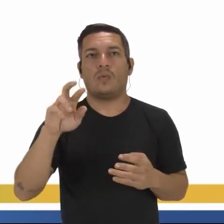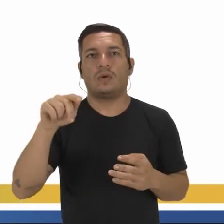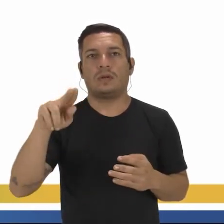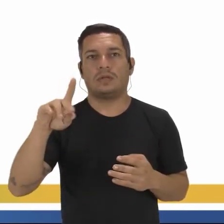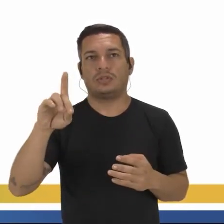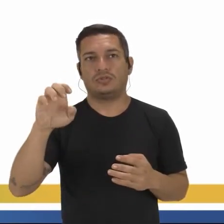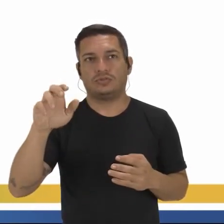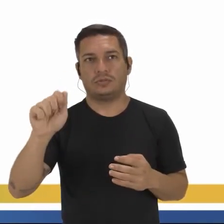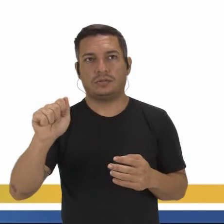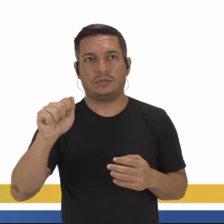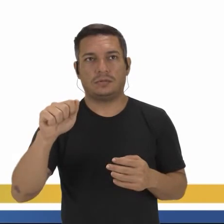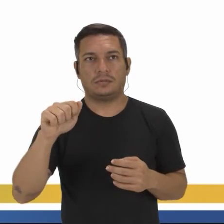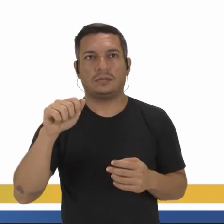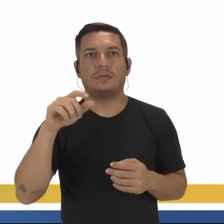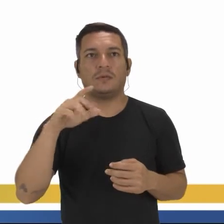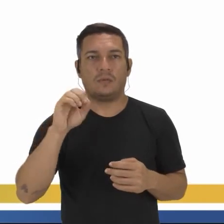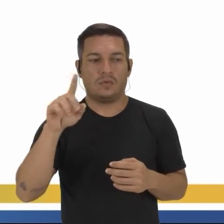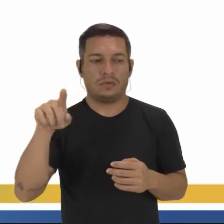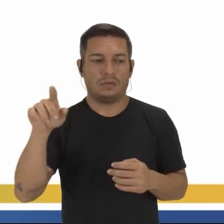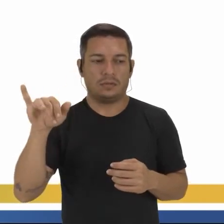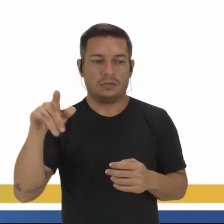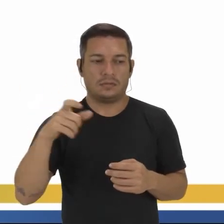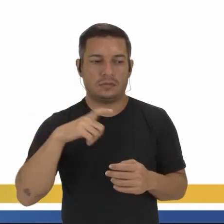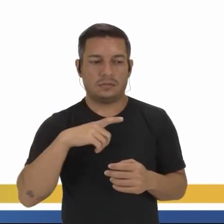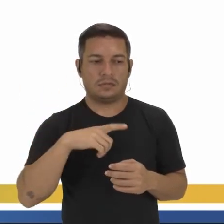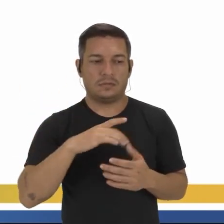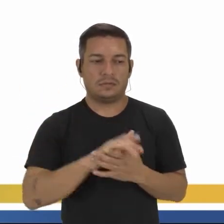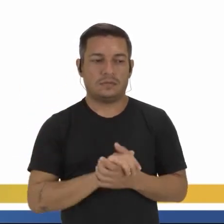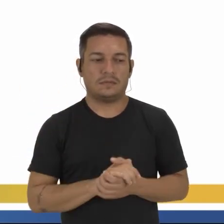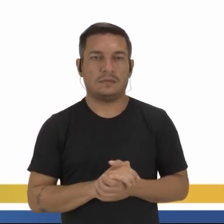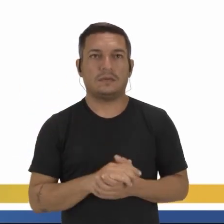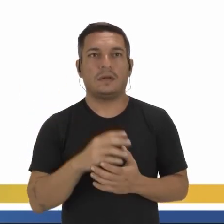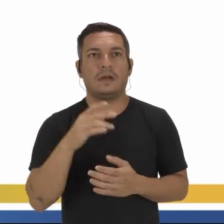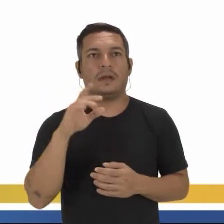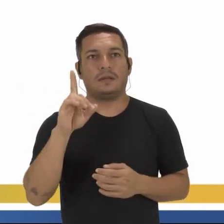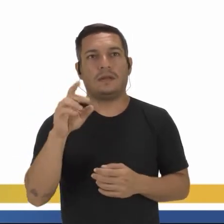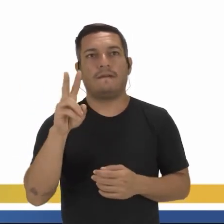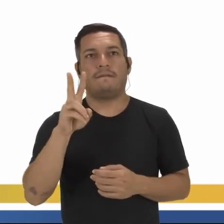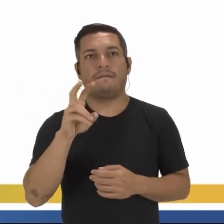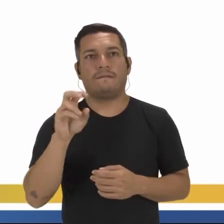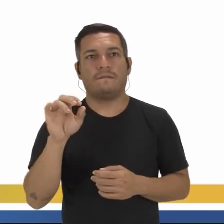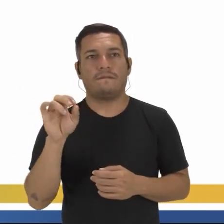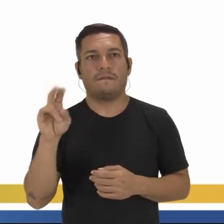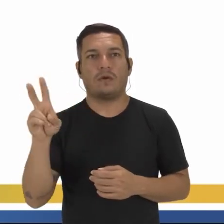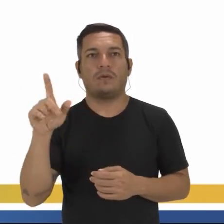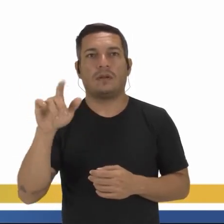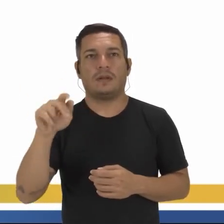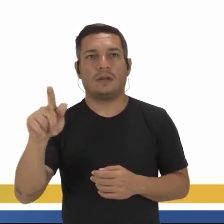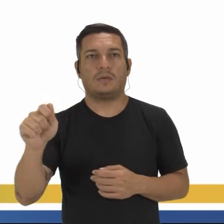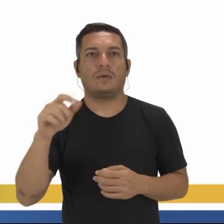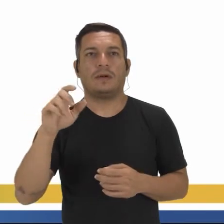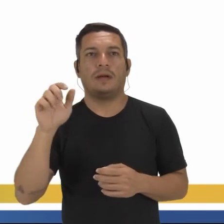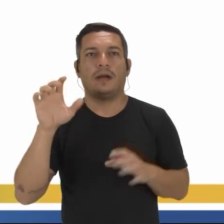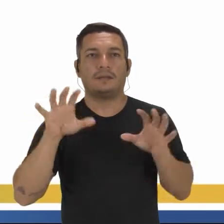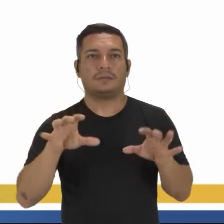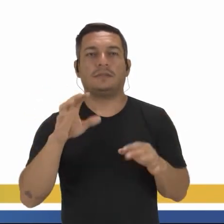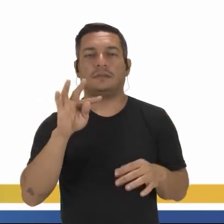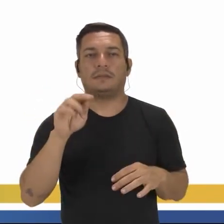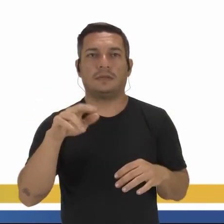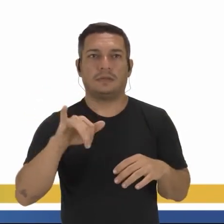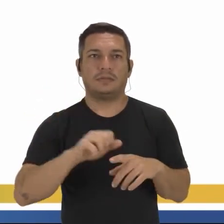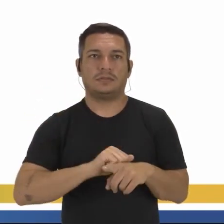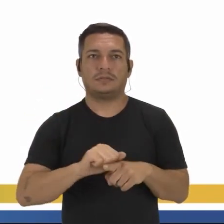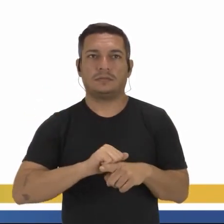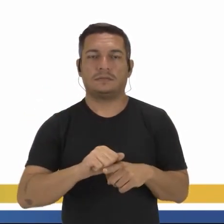grau e orquídea. Ônix e orquídea com certeza tem. D. Voo, légua, assim e tênis. Légua